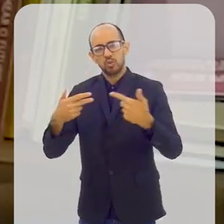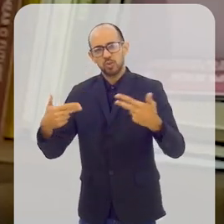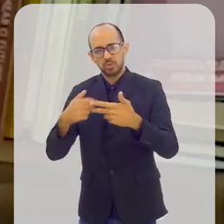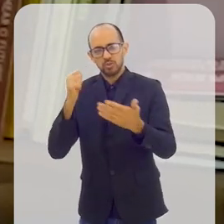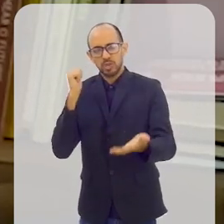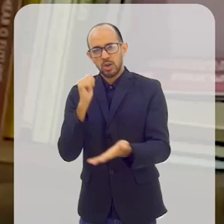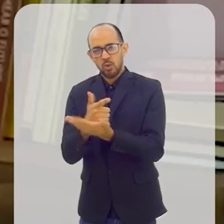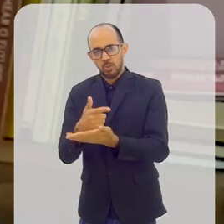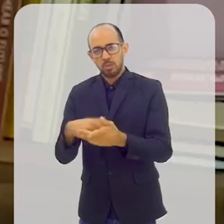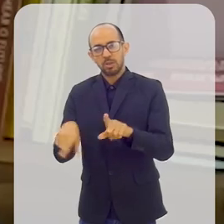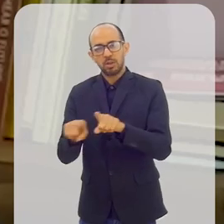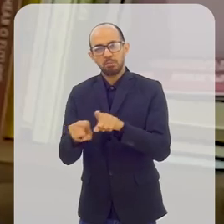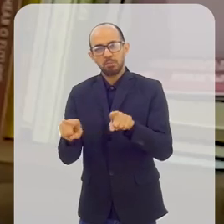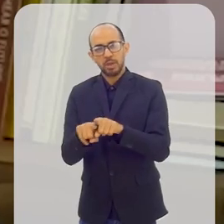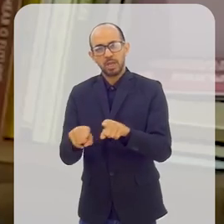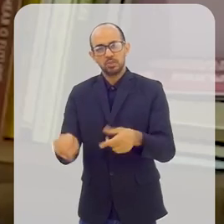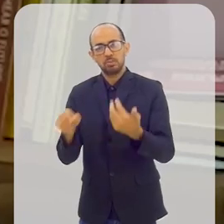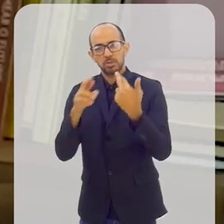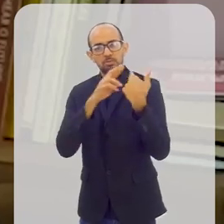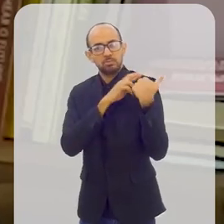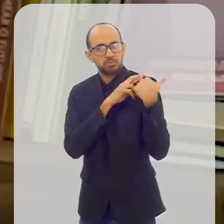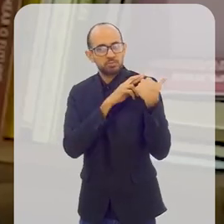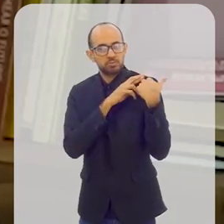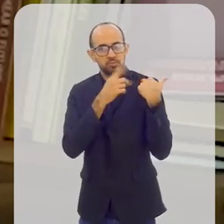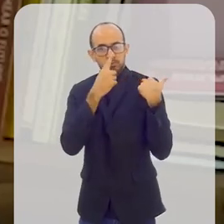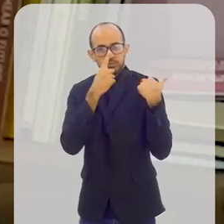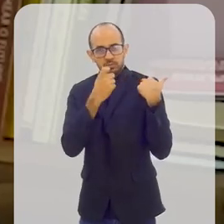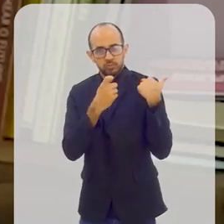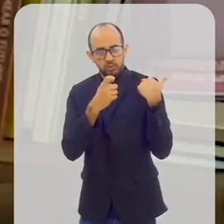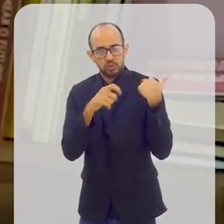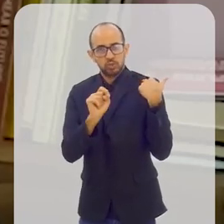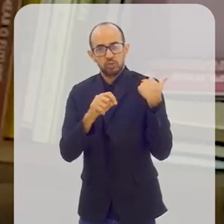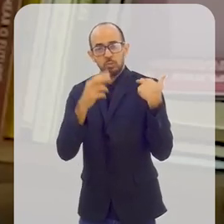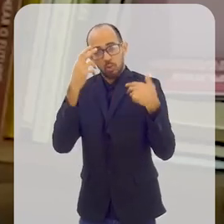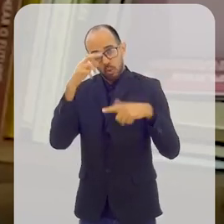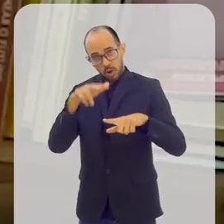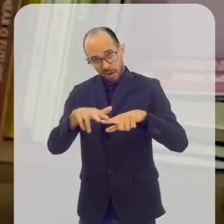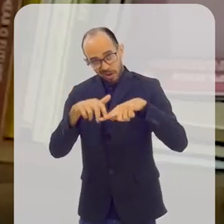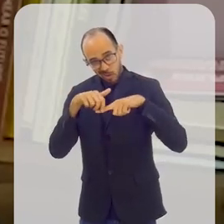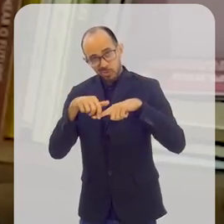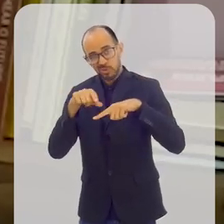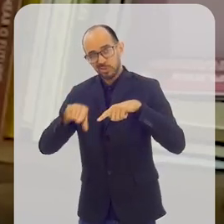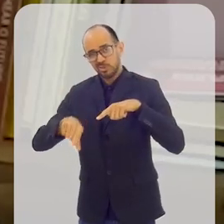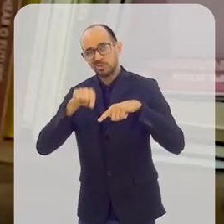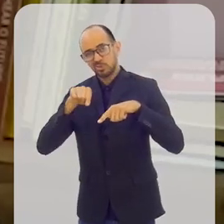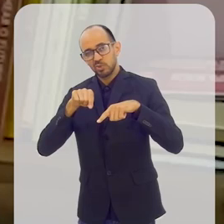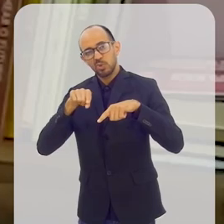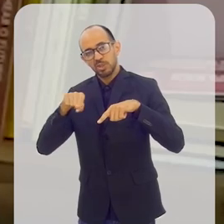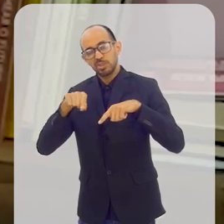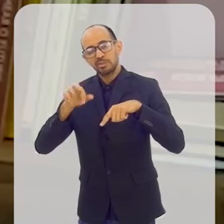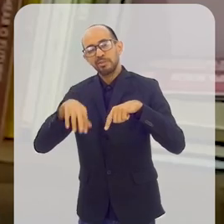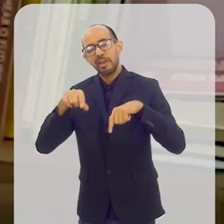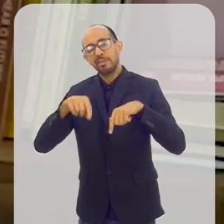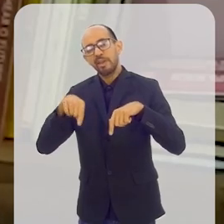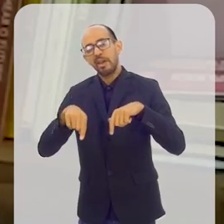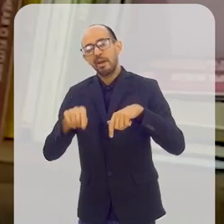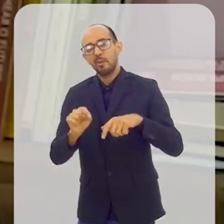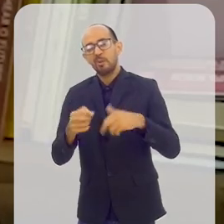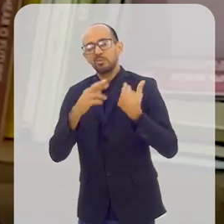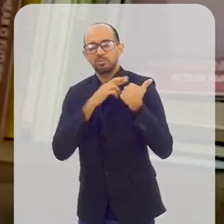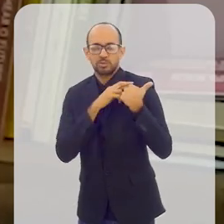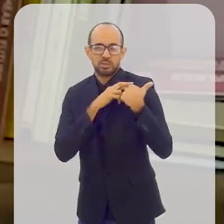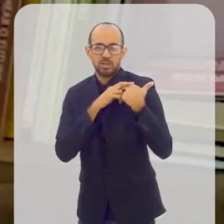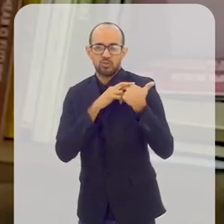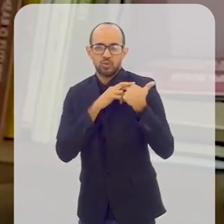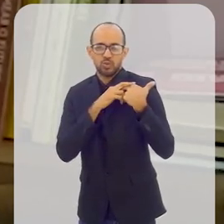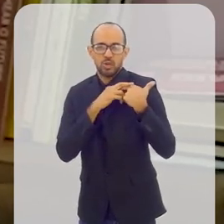refletir sobre a responsabilidade dos resíduos provenientes dessa escolha. De quem que é a responsabilidade? Se